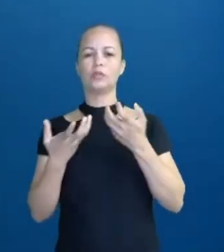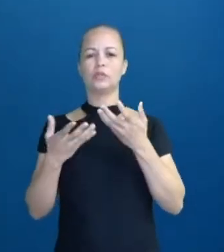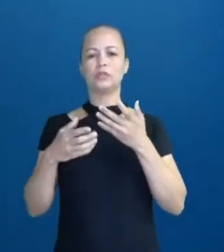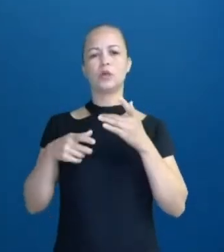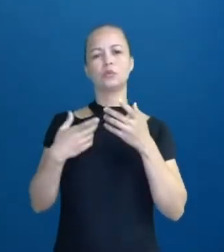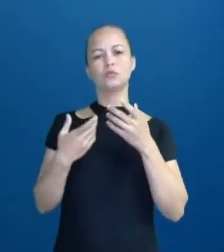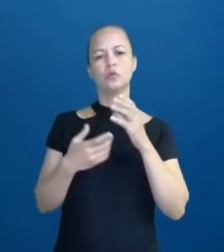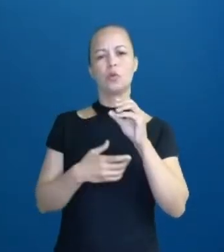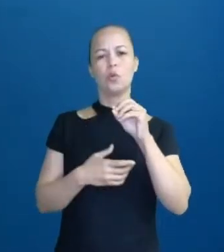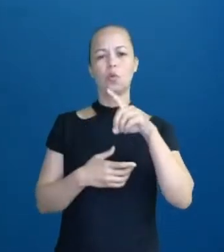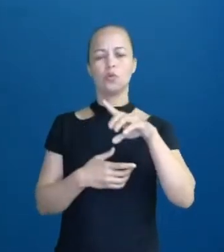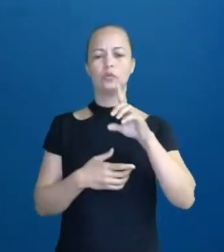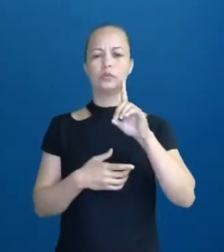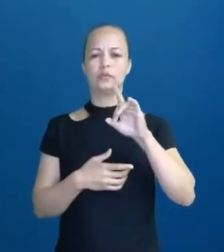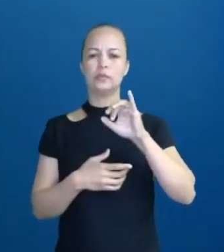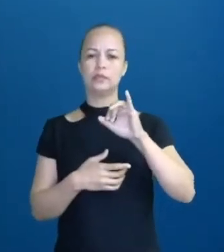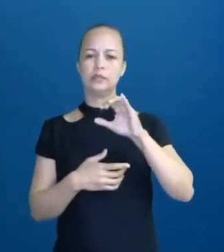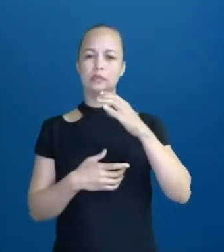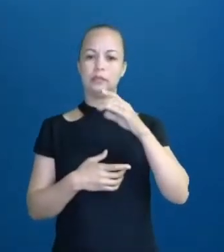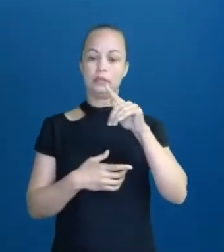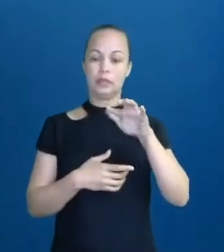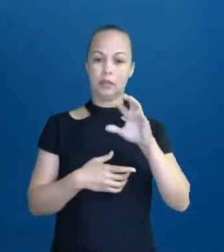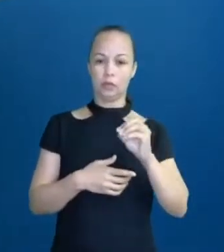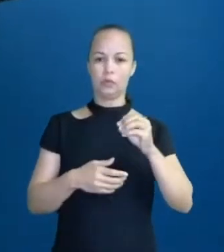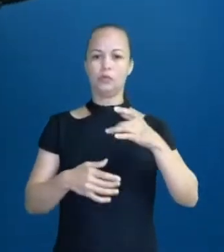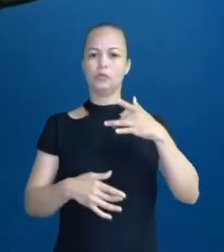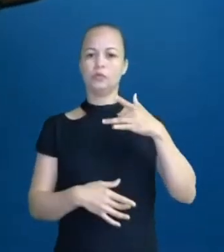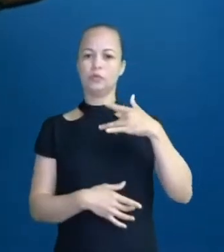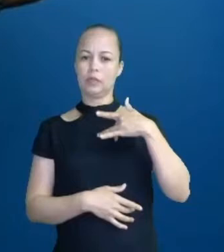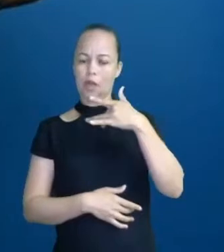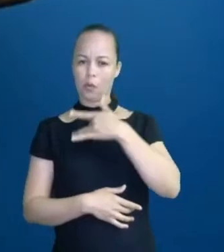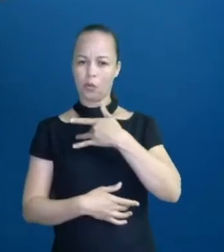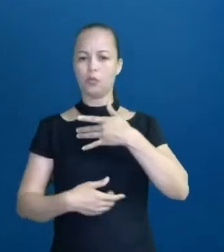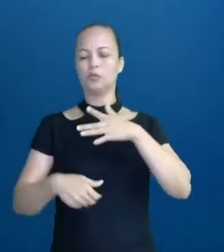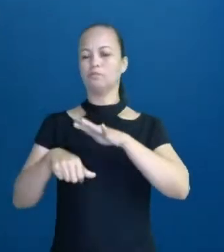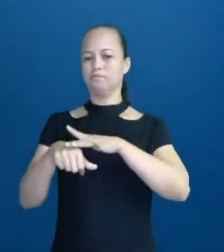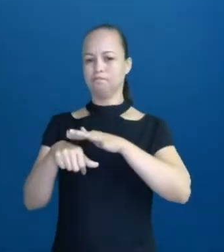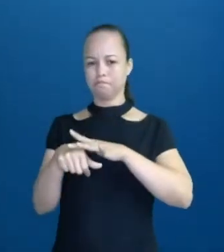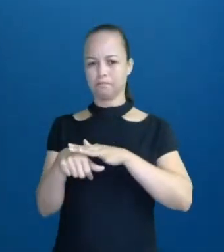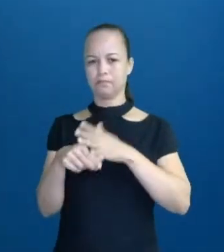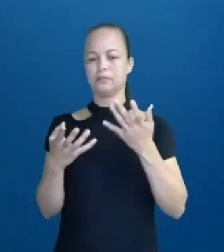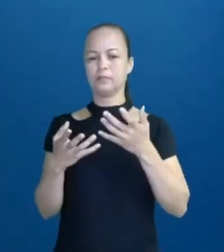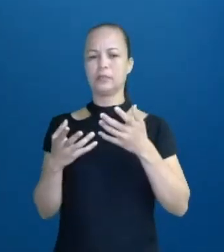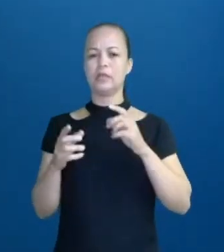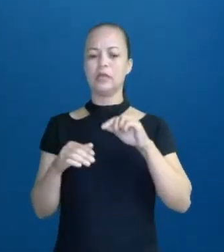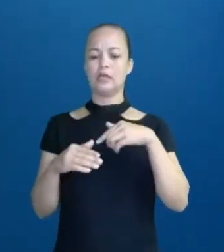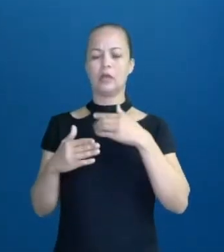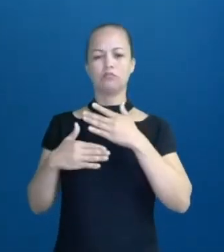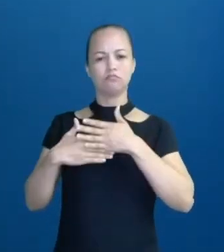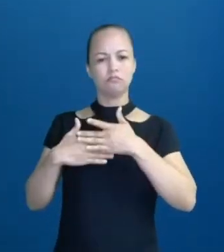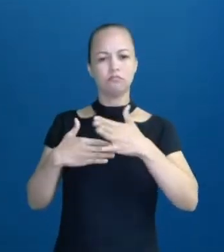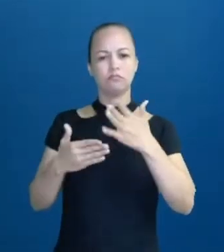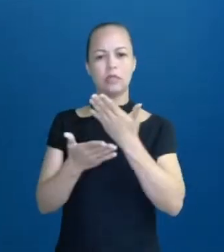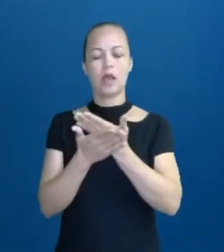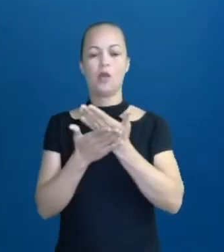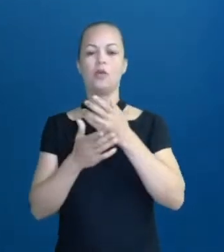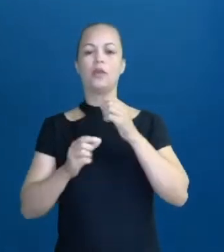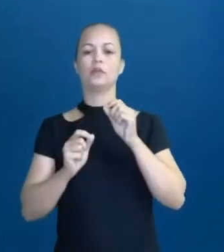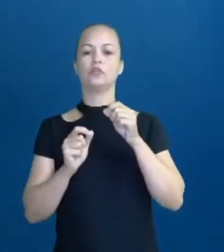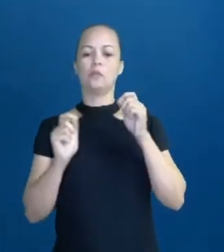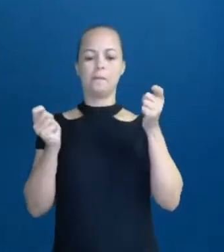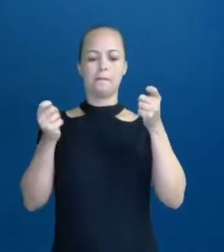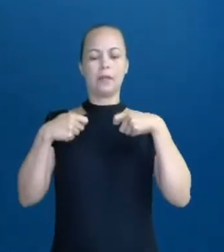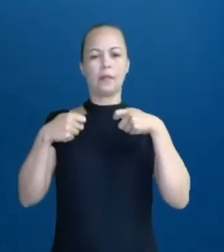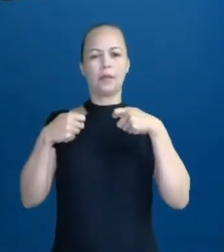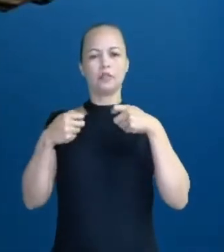de doença dos seres humanos, tá certo? E após a nossa aula, nós seremos capazes de perceber a relação existente